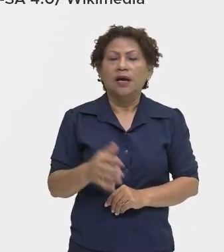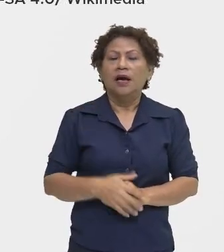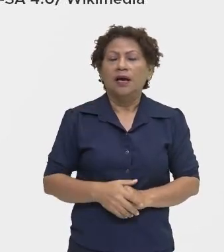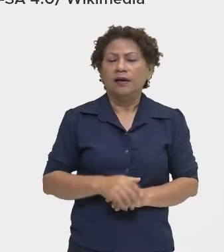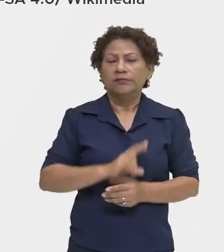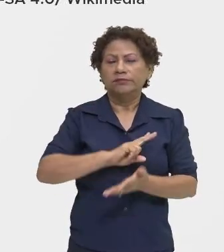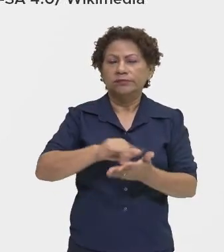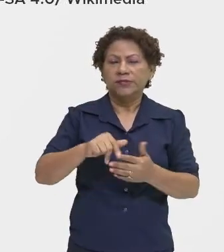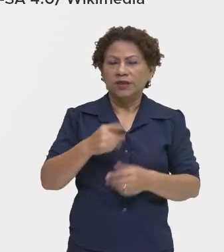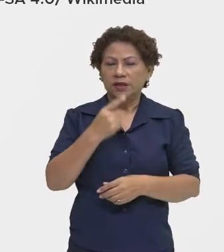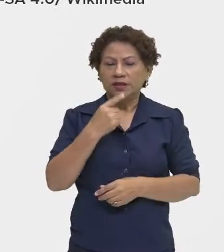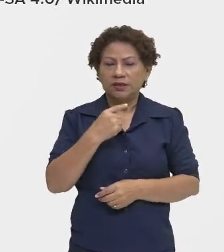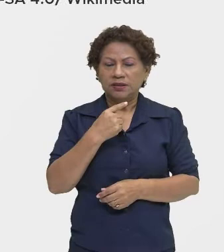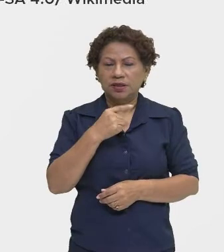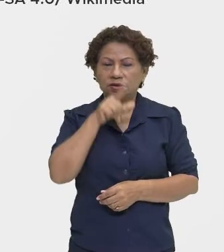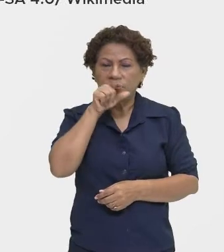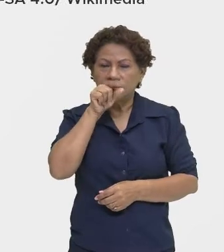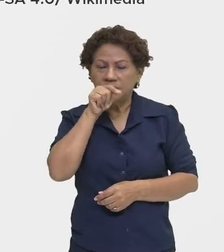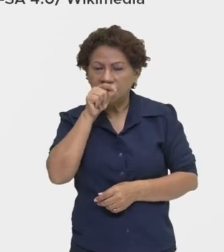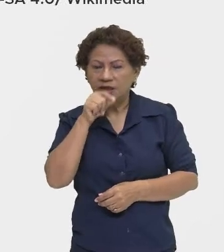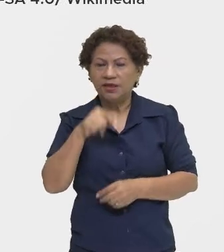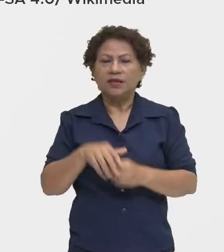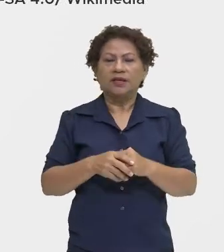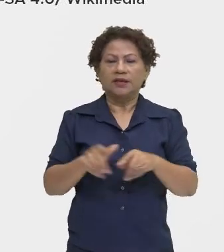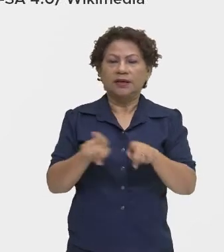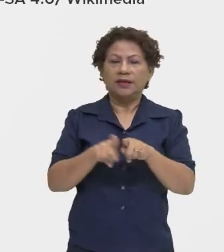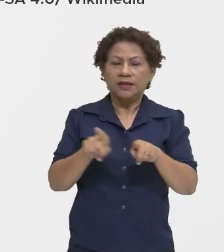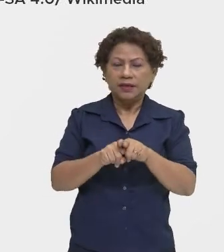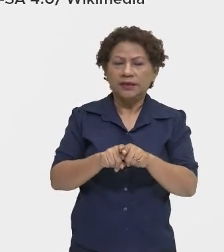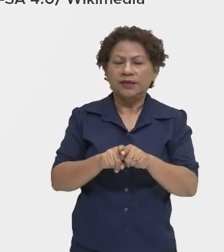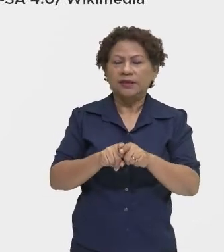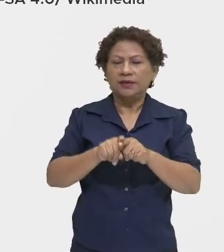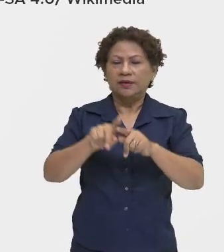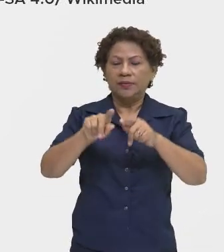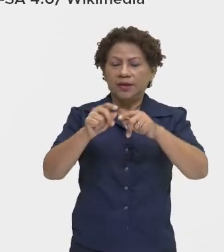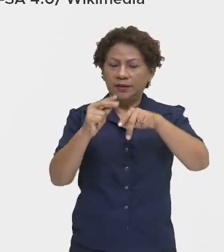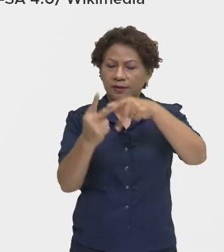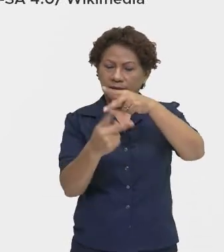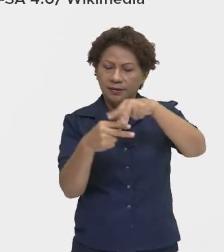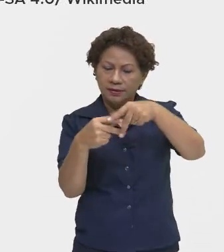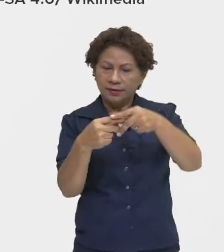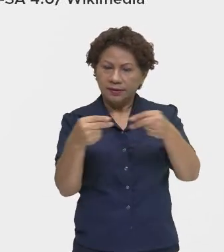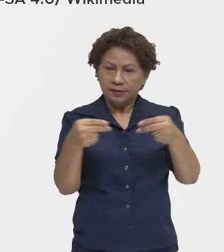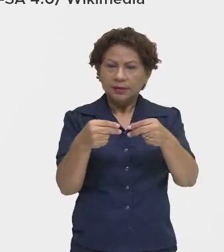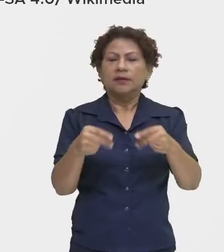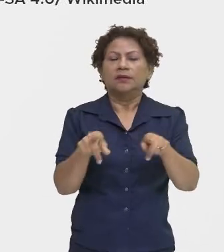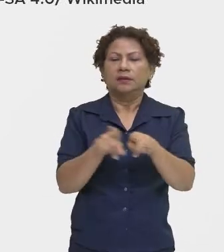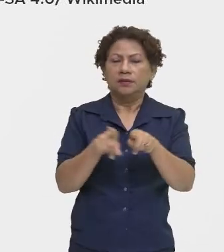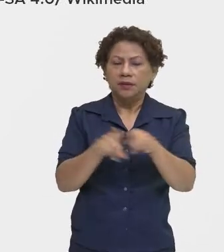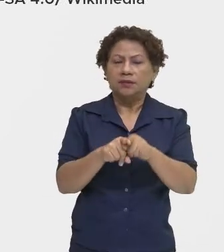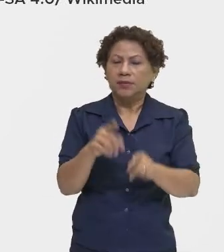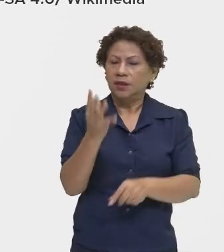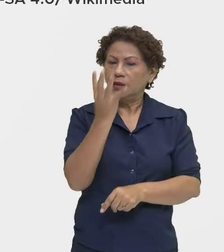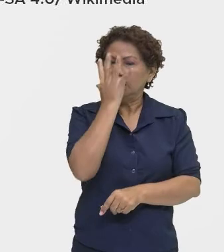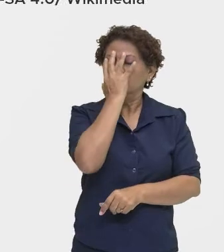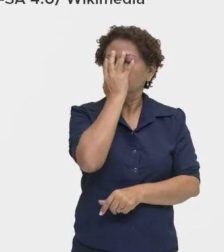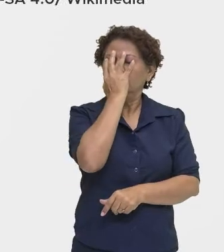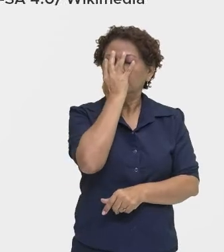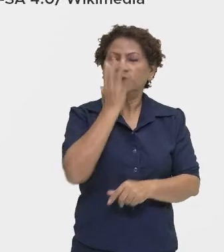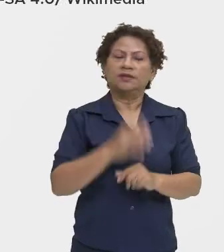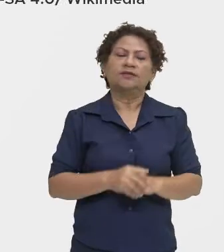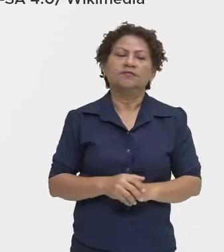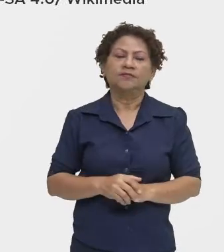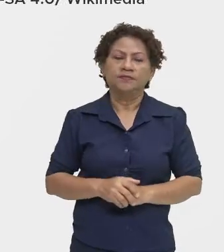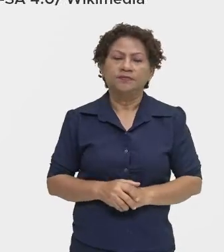as cestarias, que são os trançados. Principalmente as máscaras, elas têm o quê? Elas